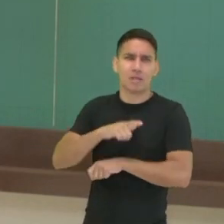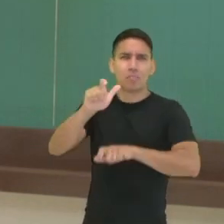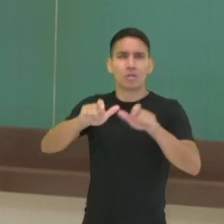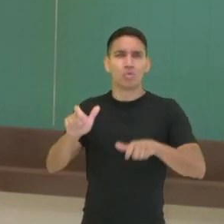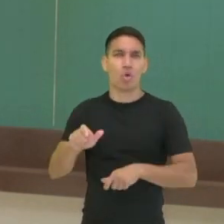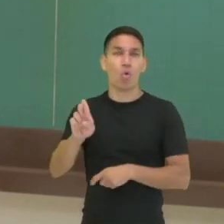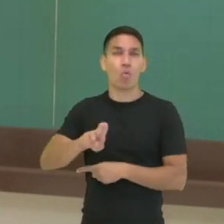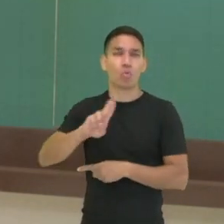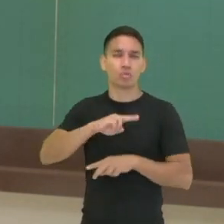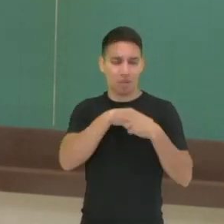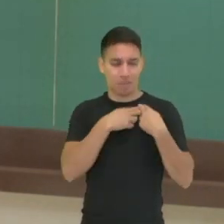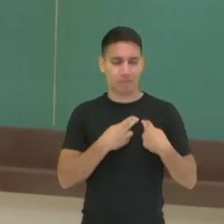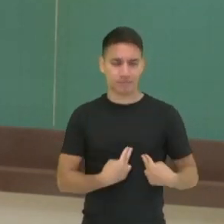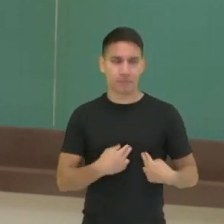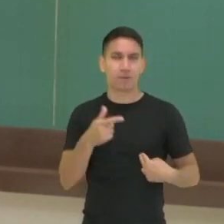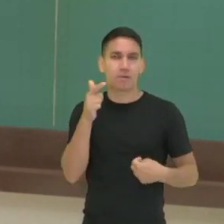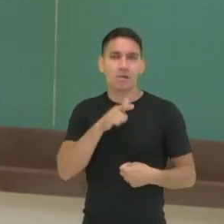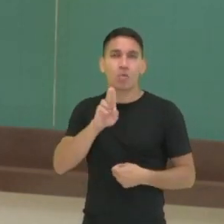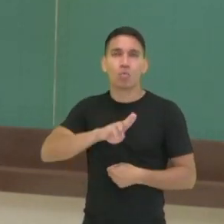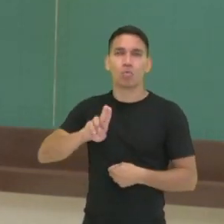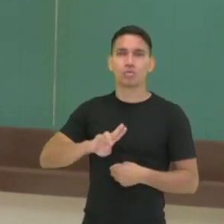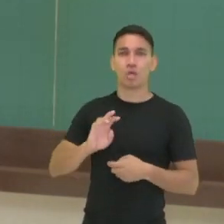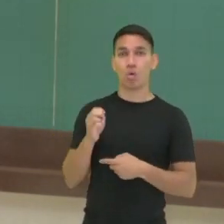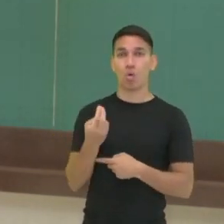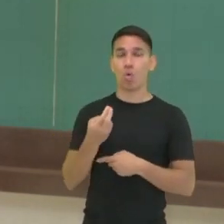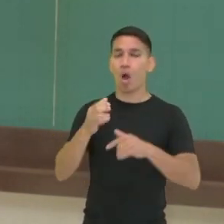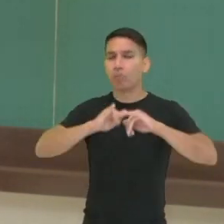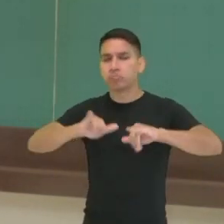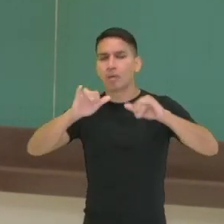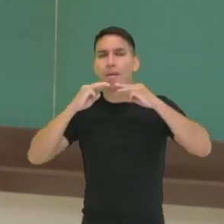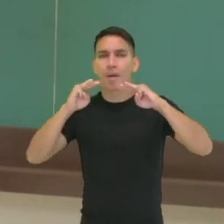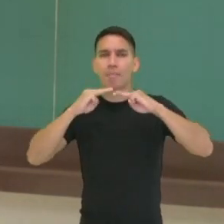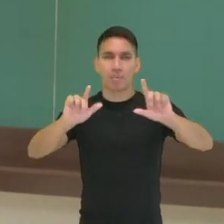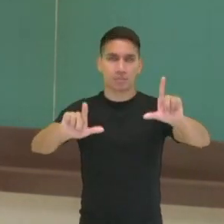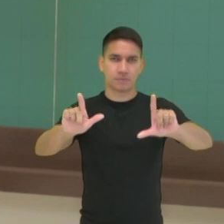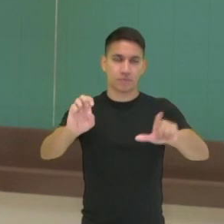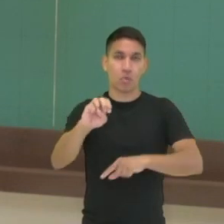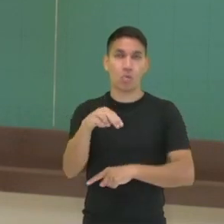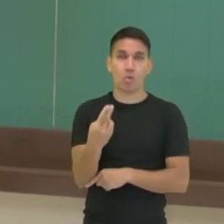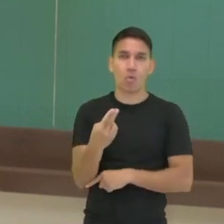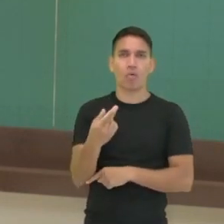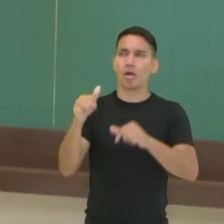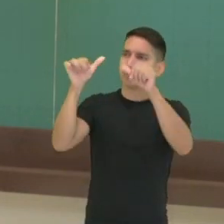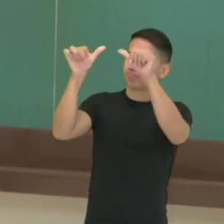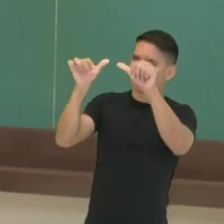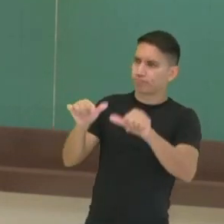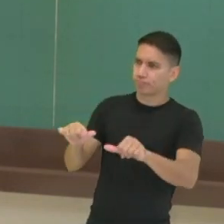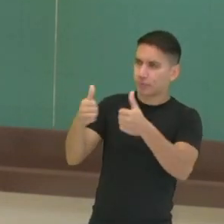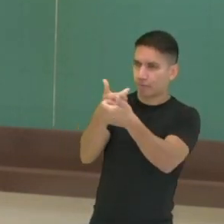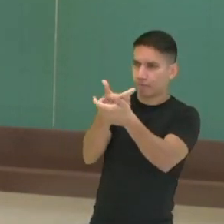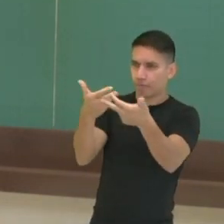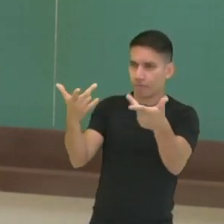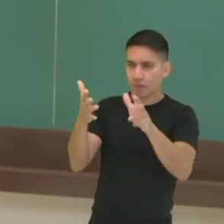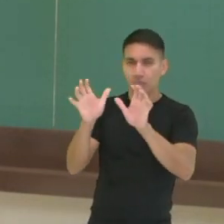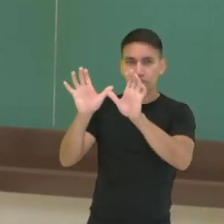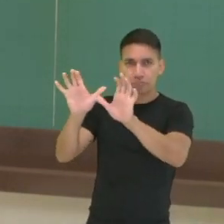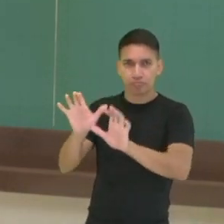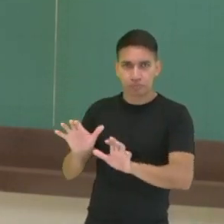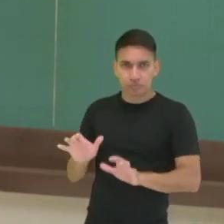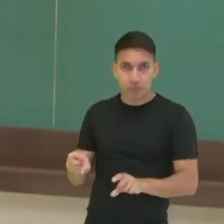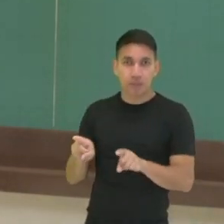fitinha na roupa, propagandas na televisão, cartazes que são colocados, por exemplo,